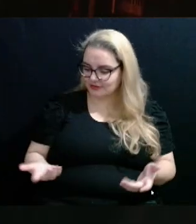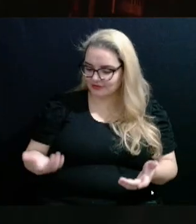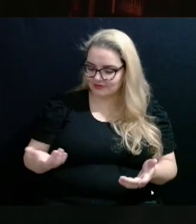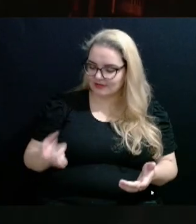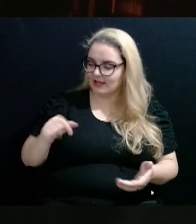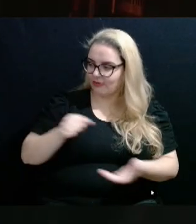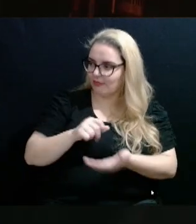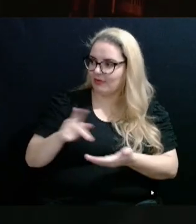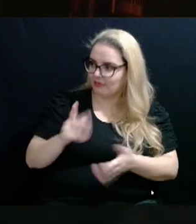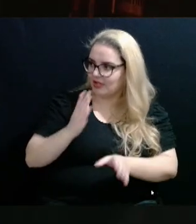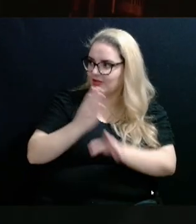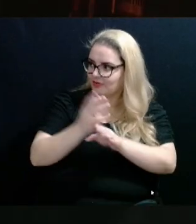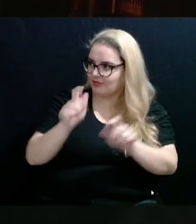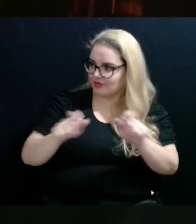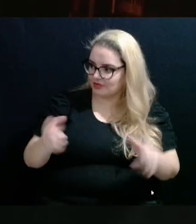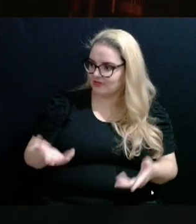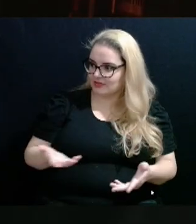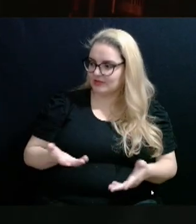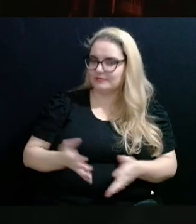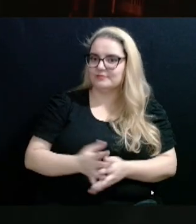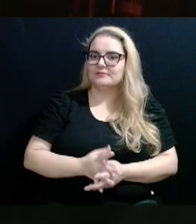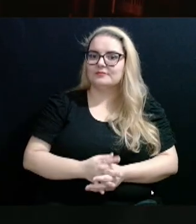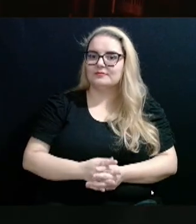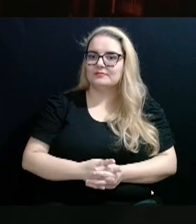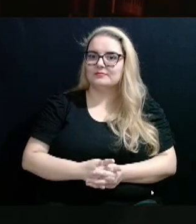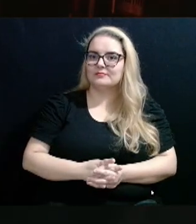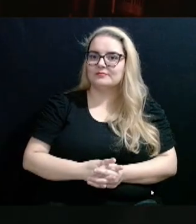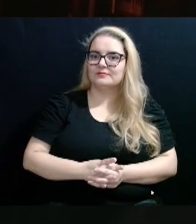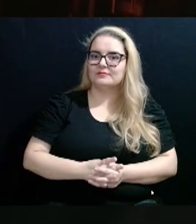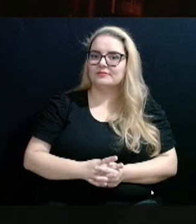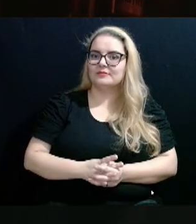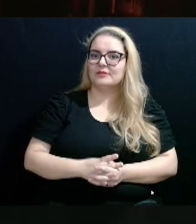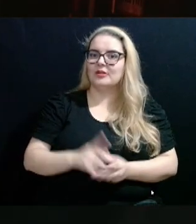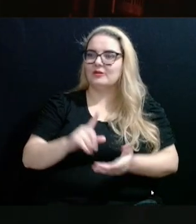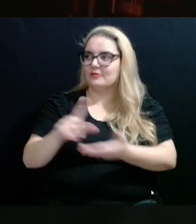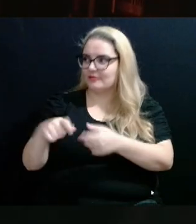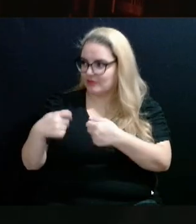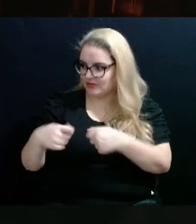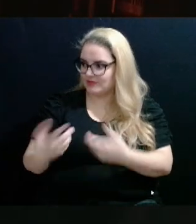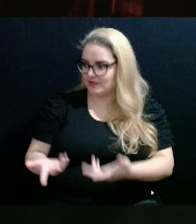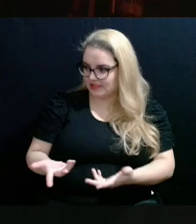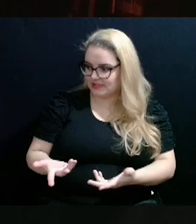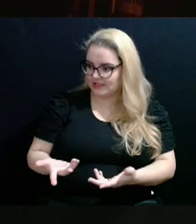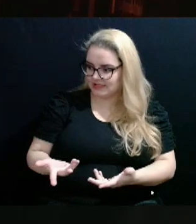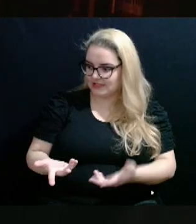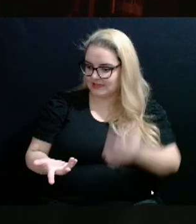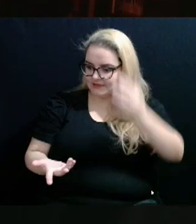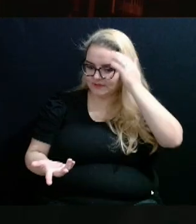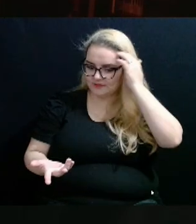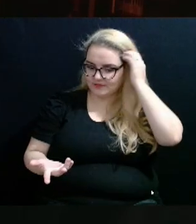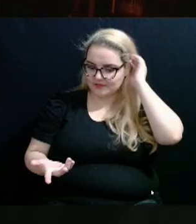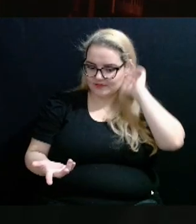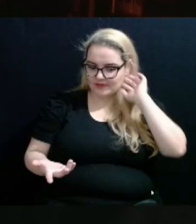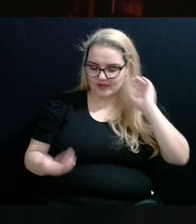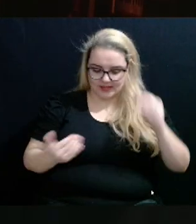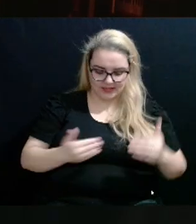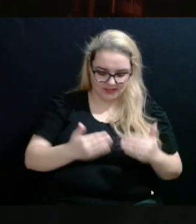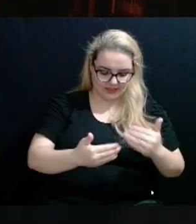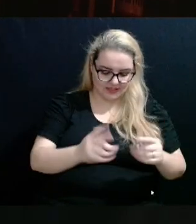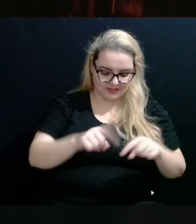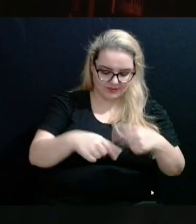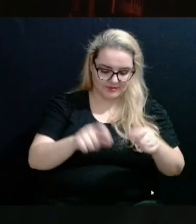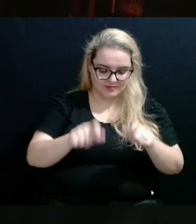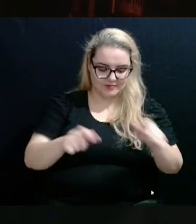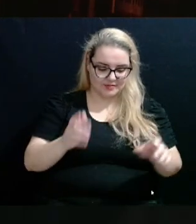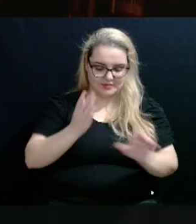estão com as figurinhas que você precisa, né? E aí, a partir disso, as outras pessoas podem encontrar você também. É algo